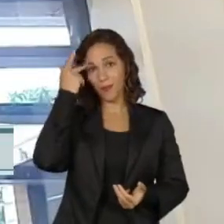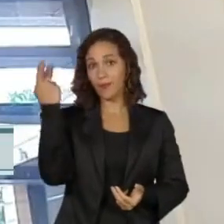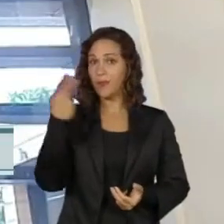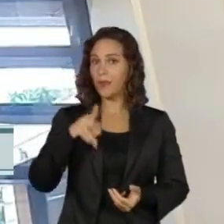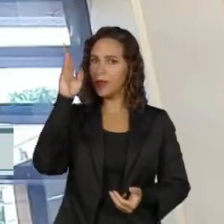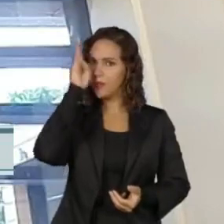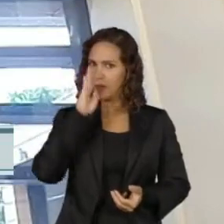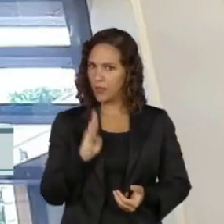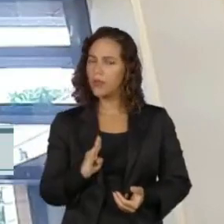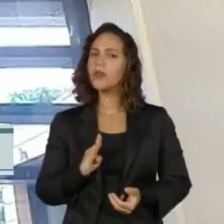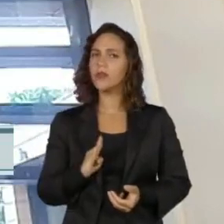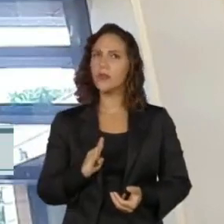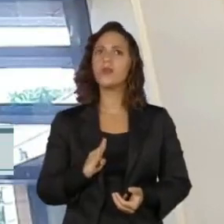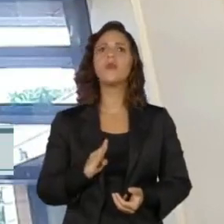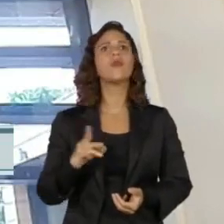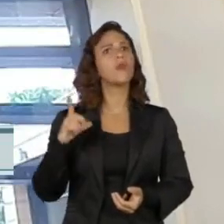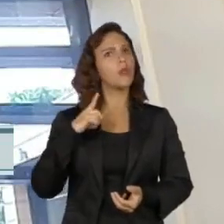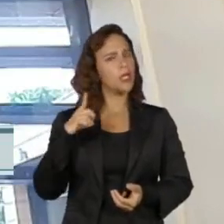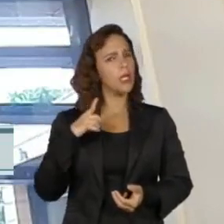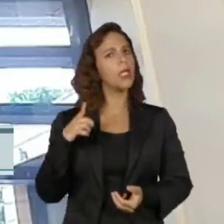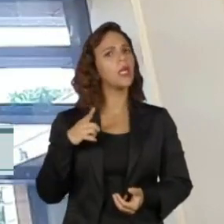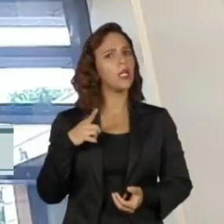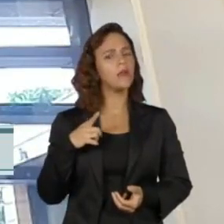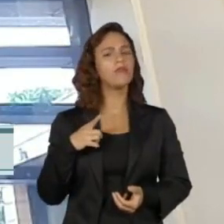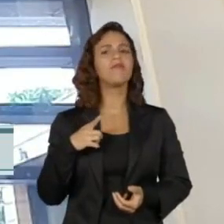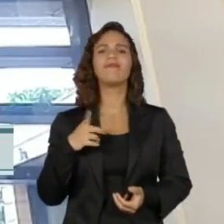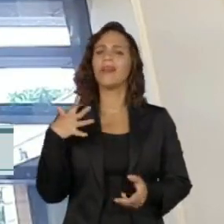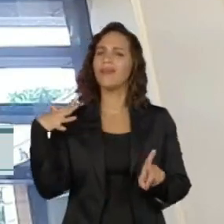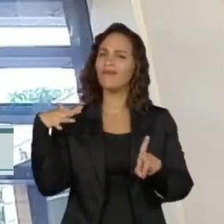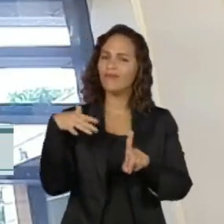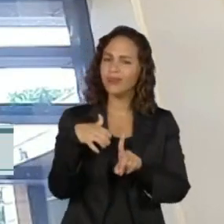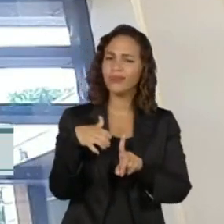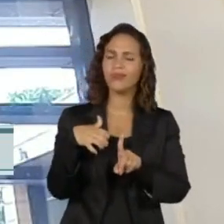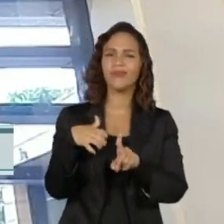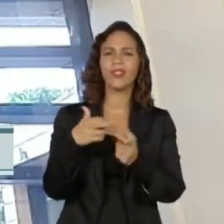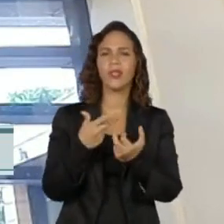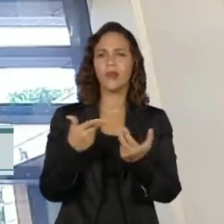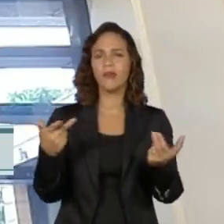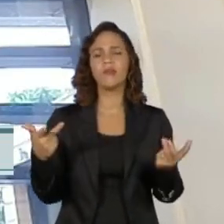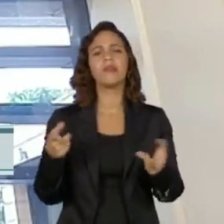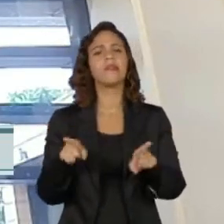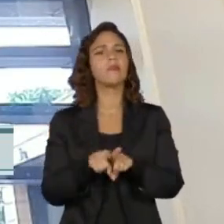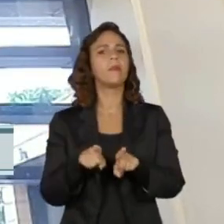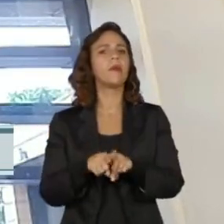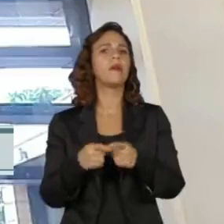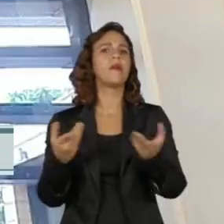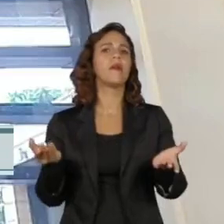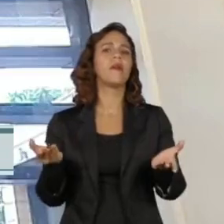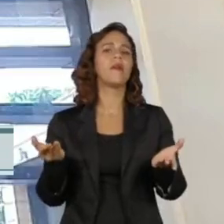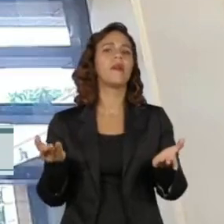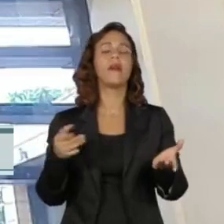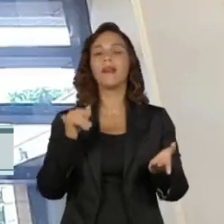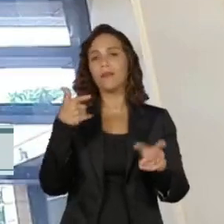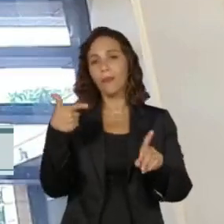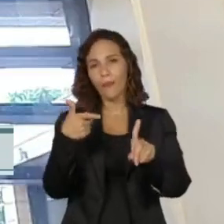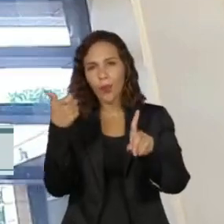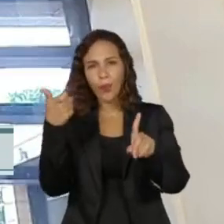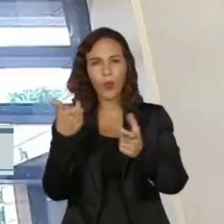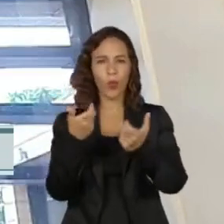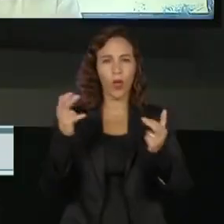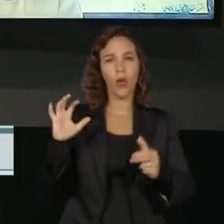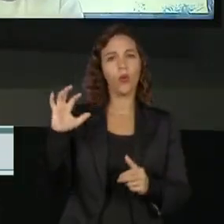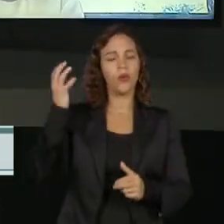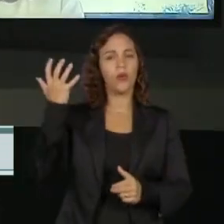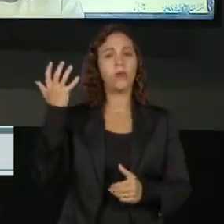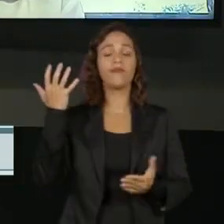gente tem uma quantidade bastante importante, de acidentes. Estamos falando de trânsito, da questão da arma de fogo. Então,